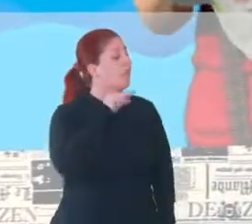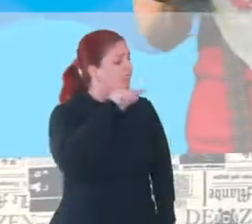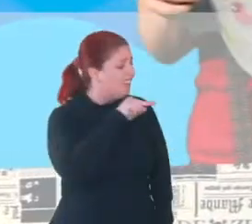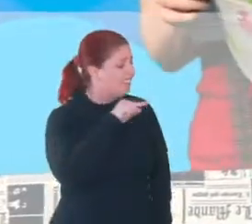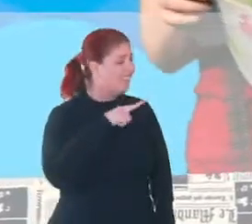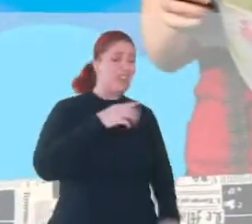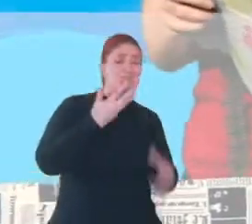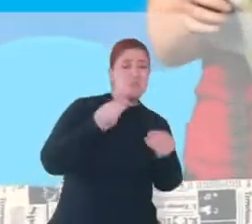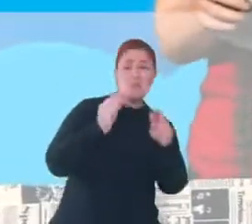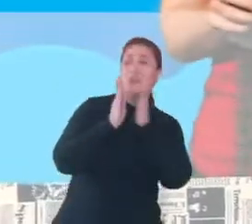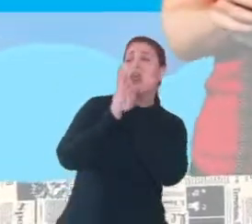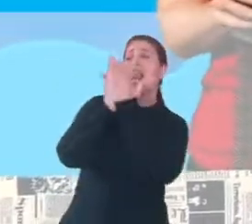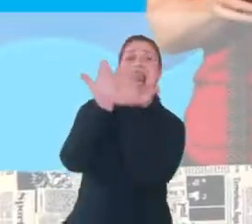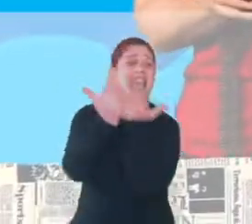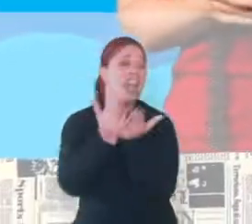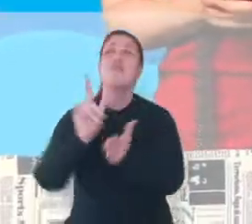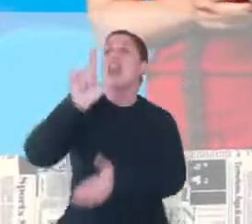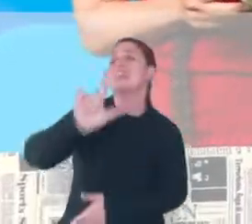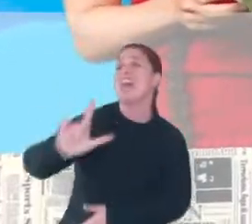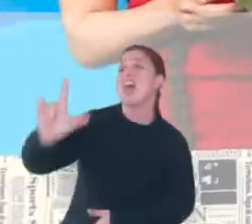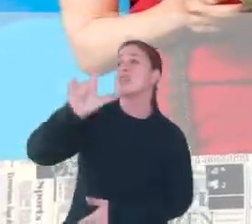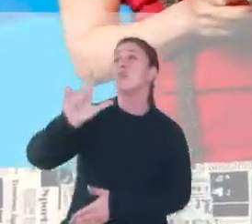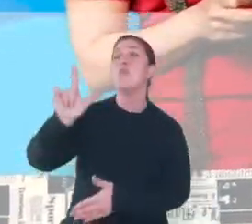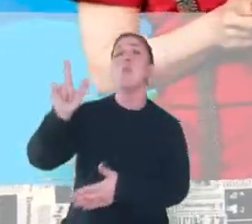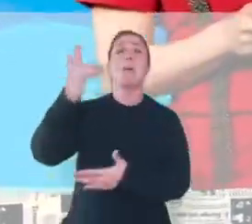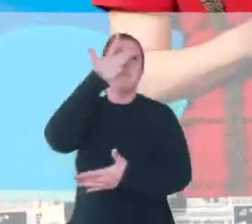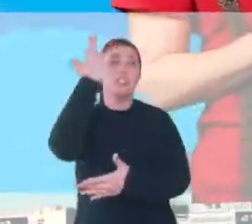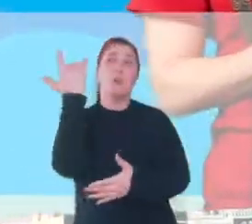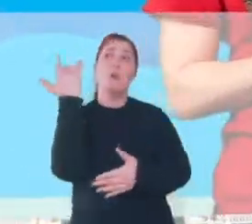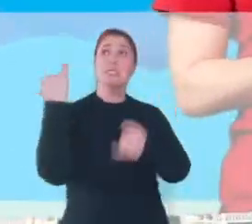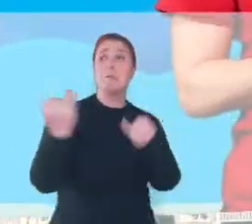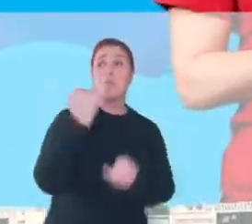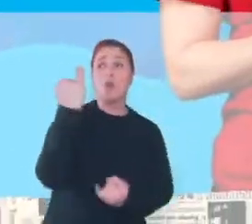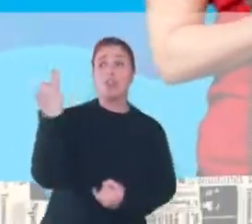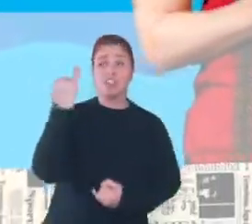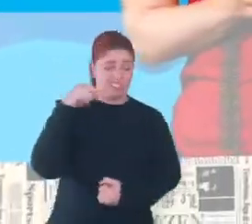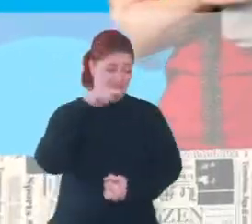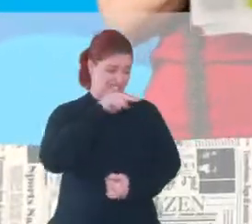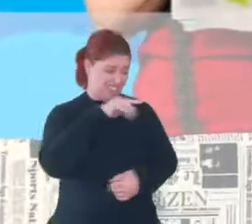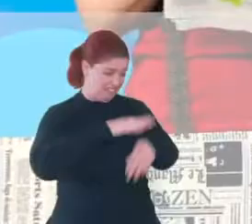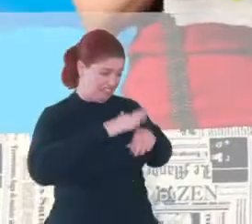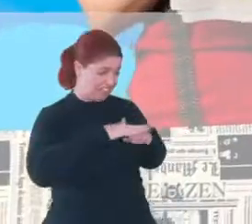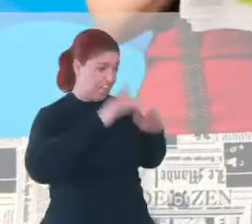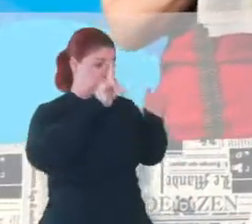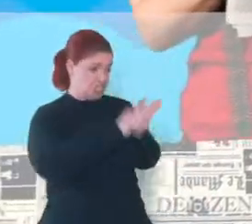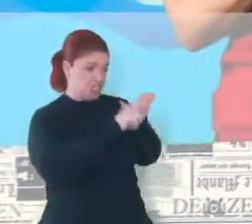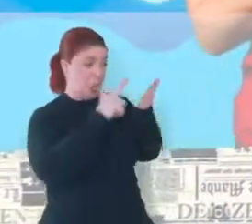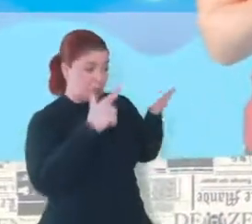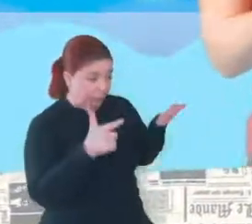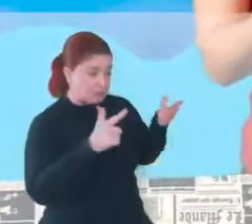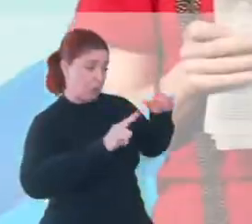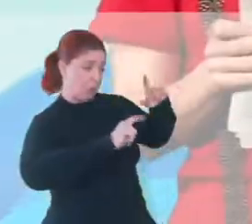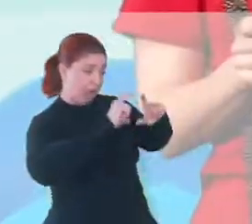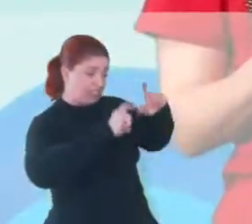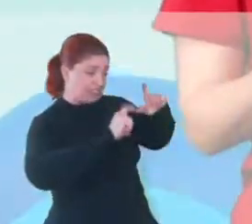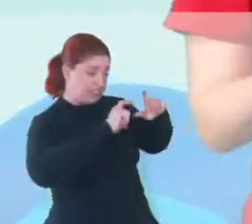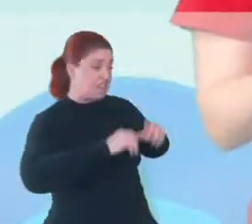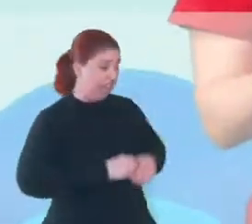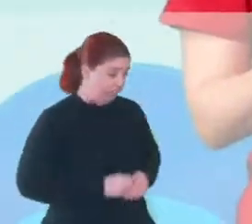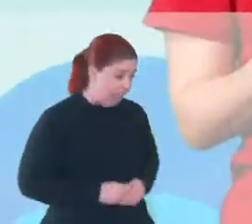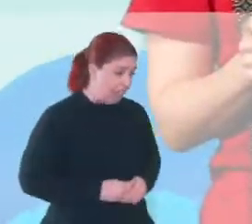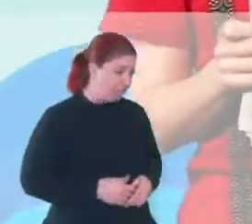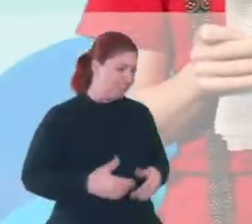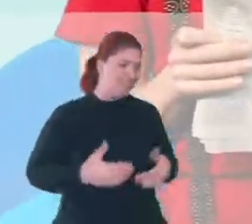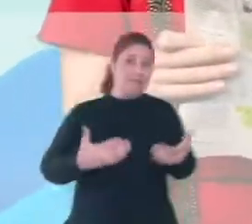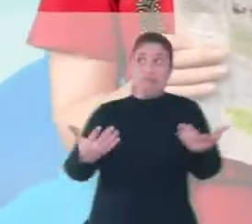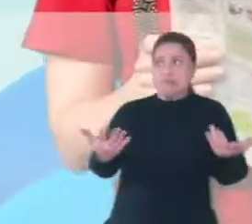tantos livros de literatura e autores consagrados, o senhor se põe a ler quadrinhos? Ah, por